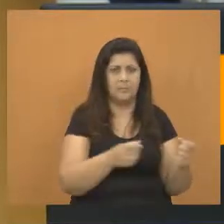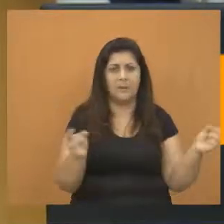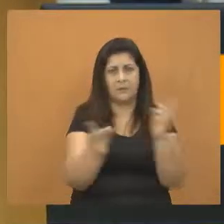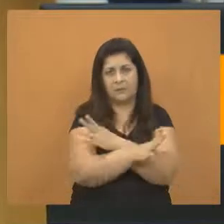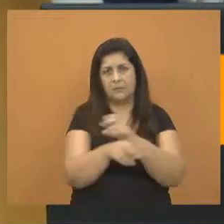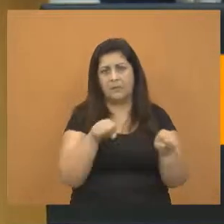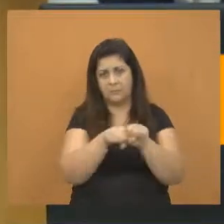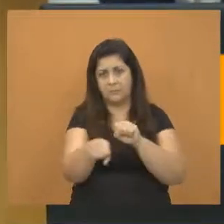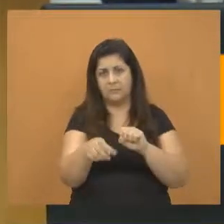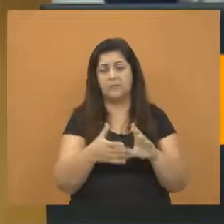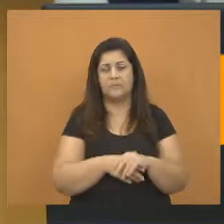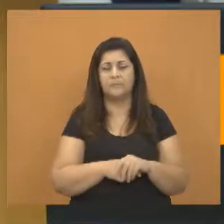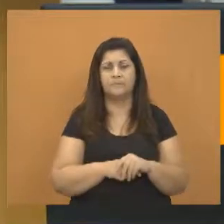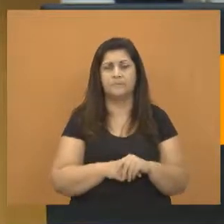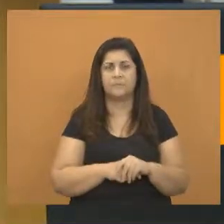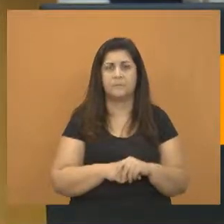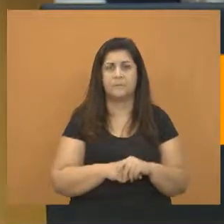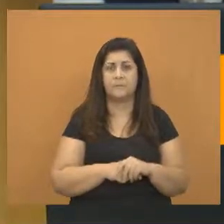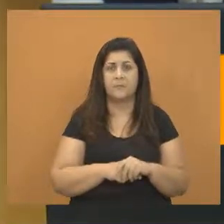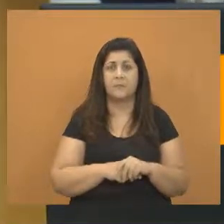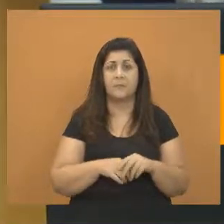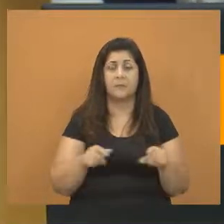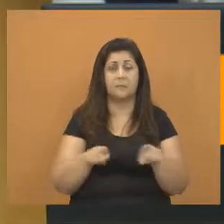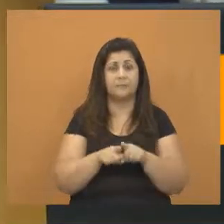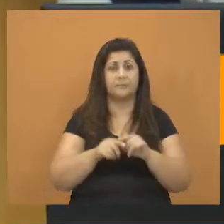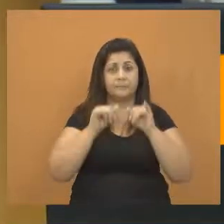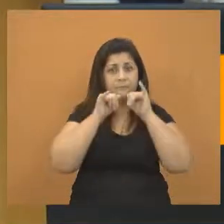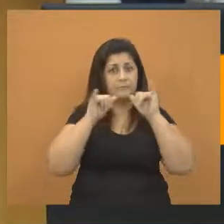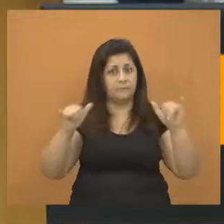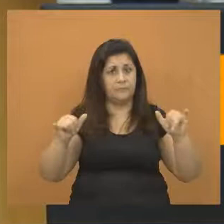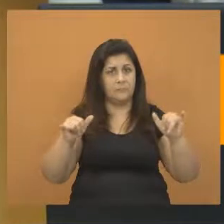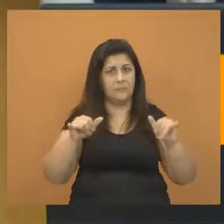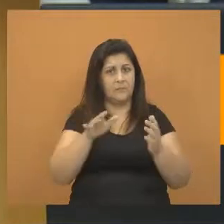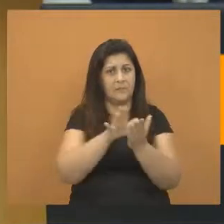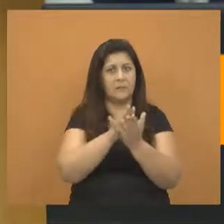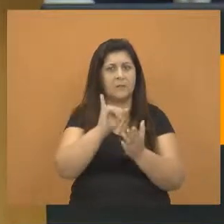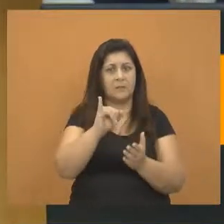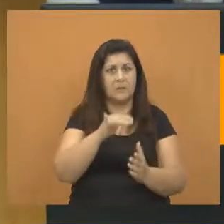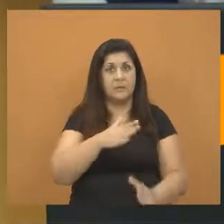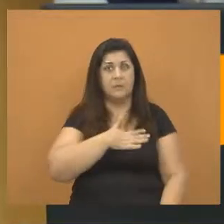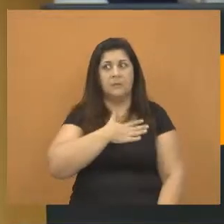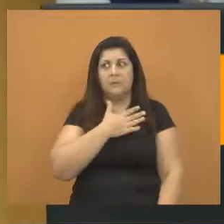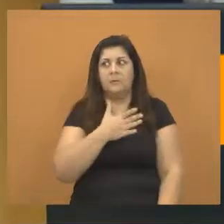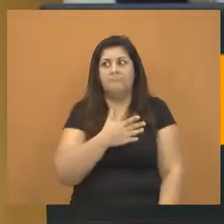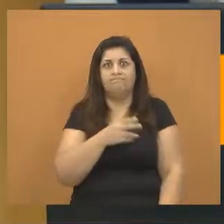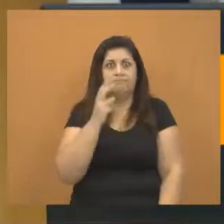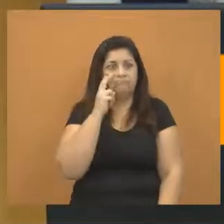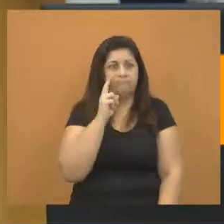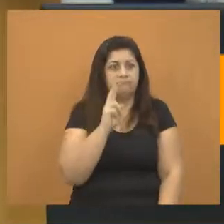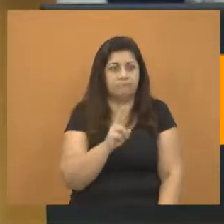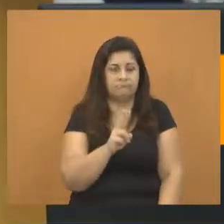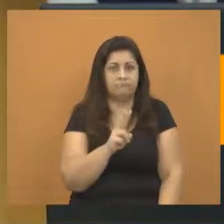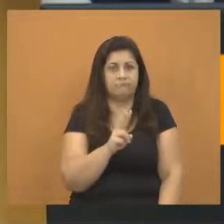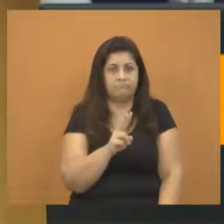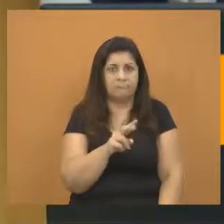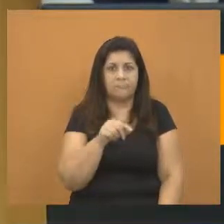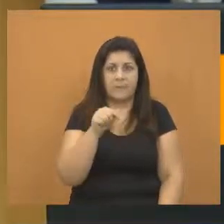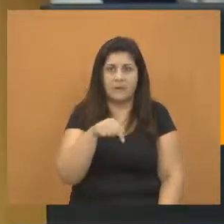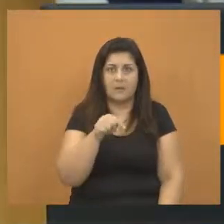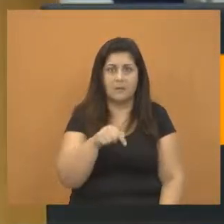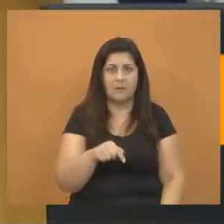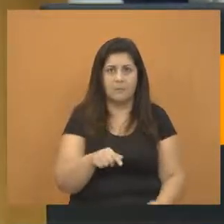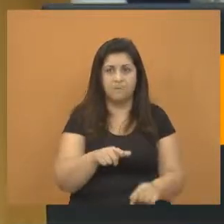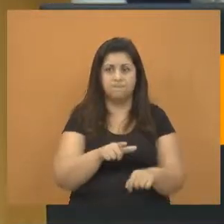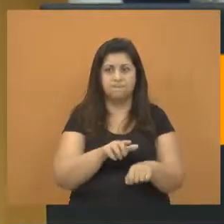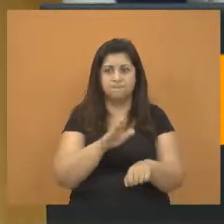violência. E há de se alertar que Jacareí assusta quando nós ouvimos falar que aumenta o